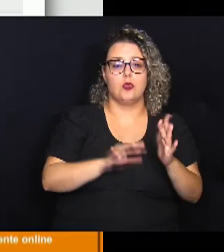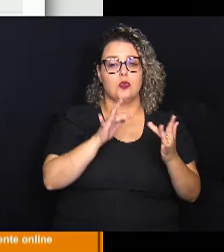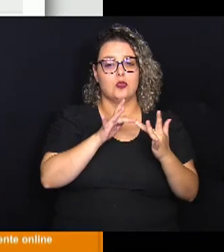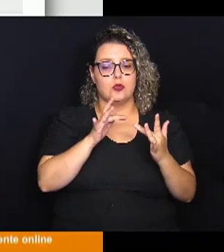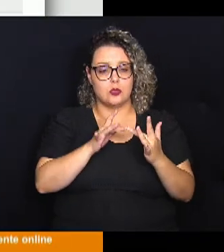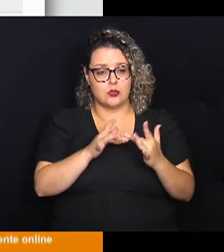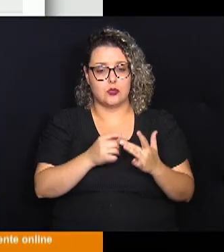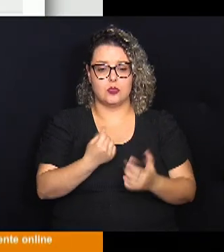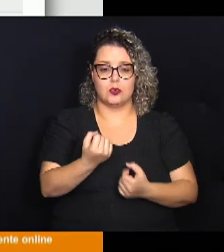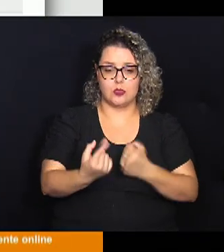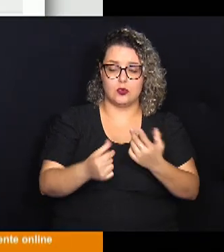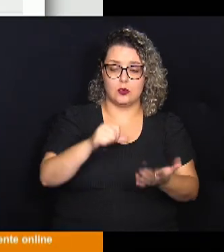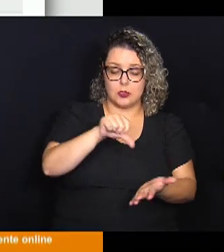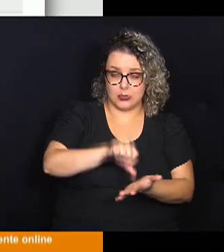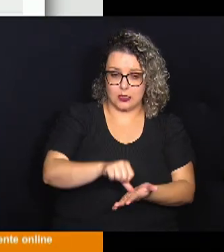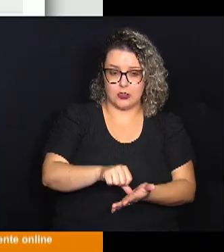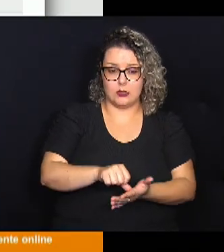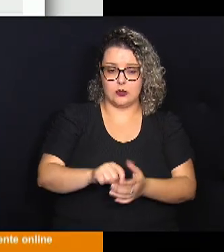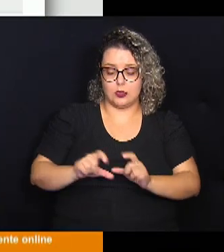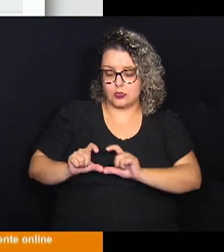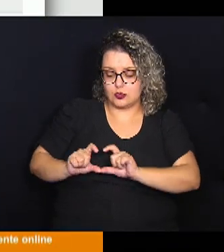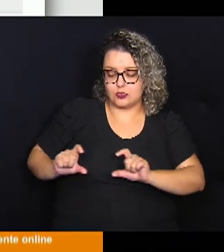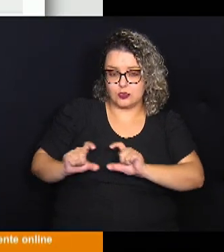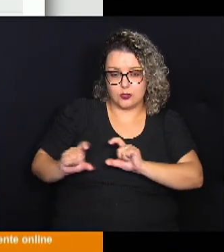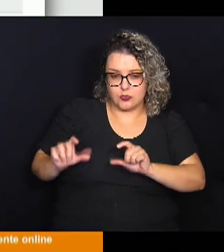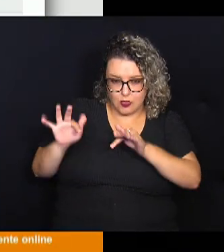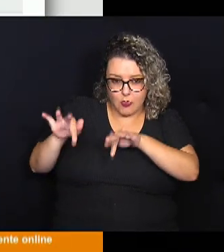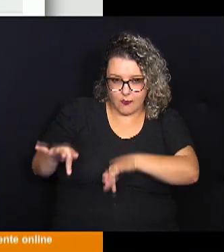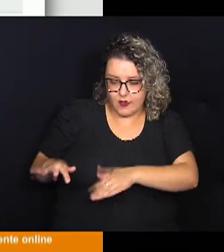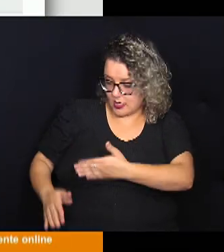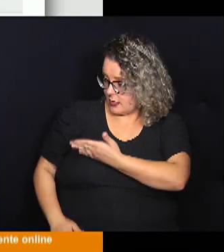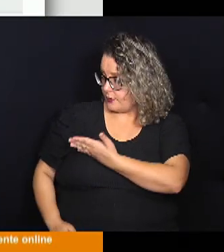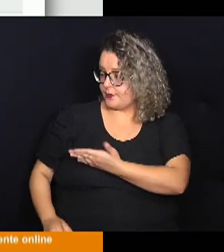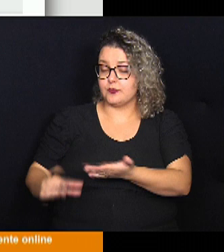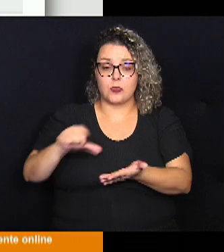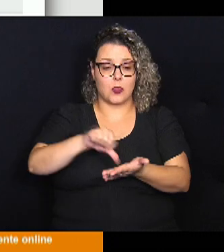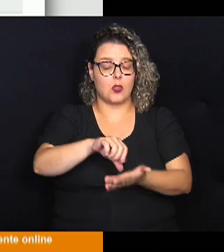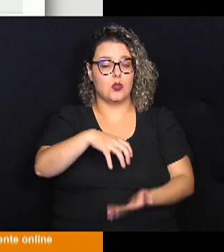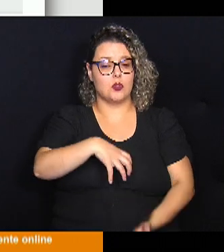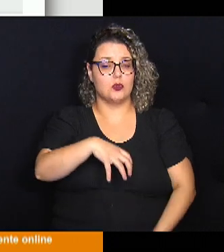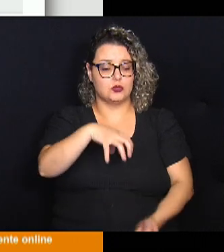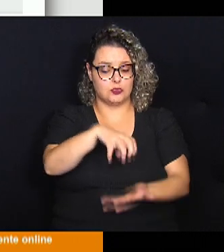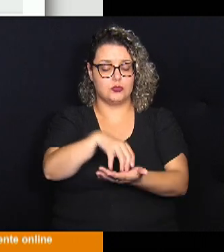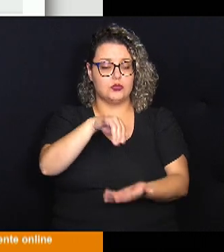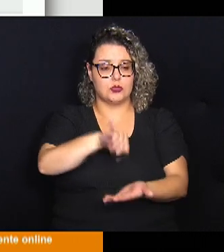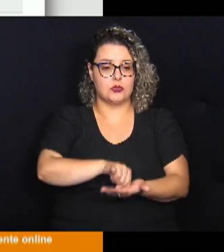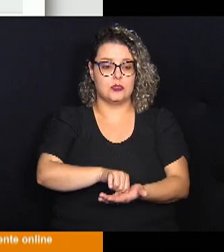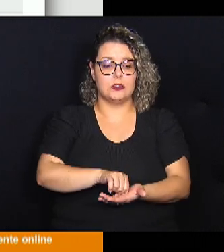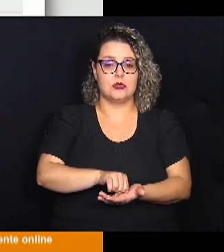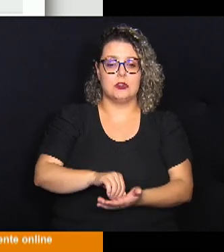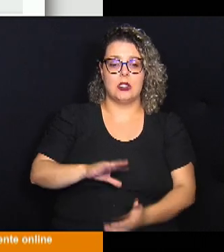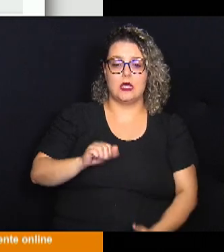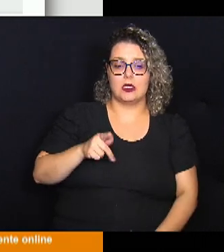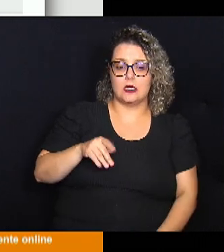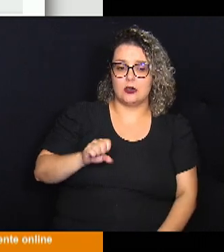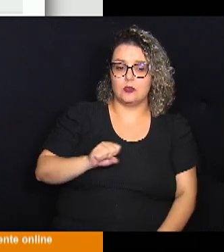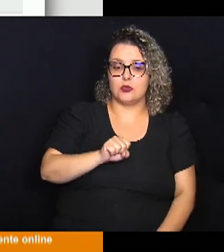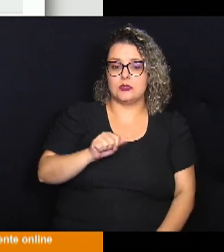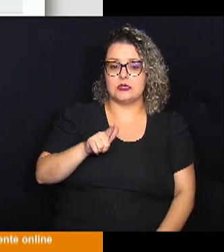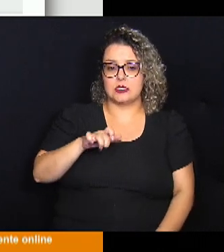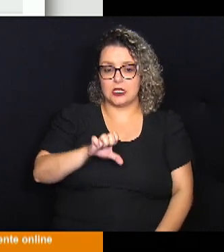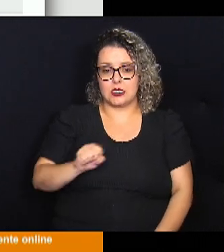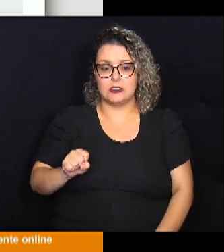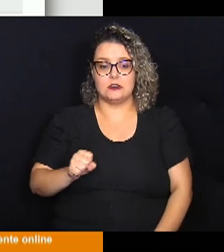das unidades. Logo lá no pé da página nós temos a unidade Centro, que fica na Avenida Campos Sales 427.